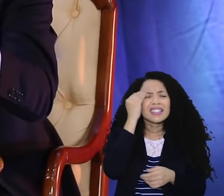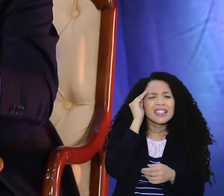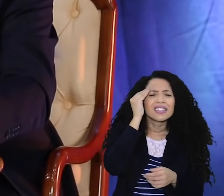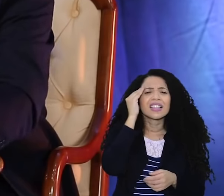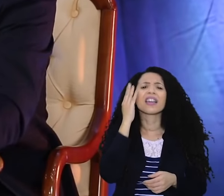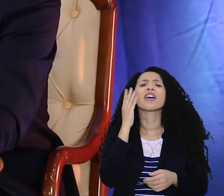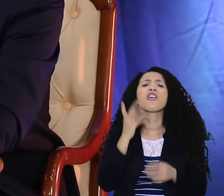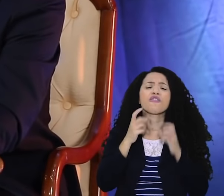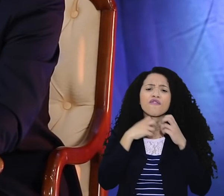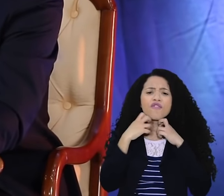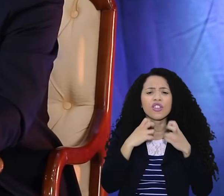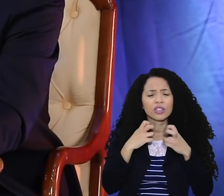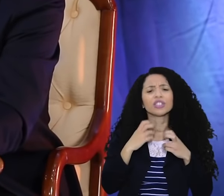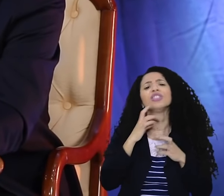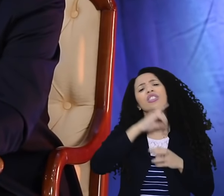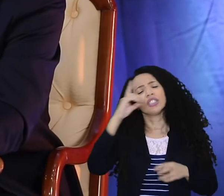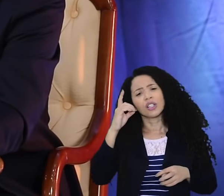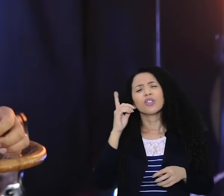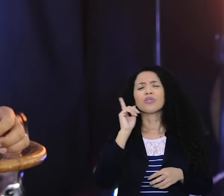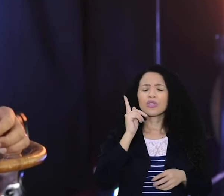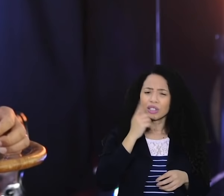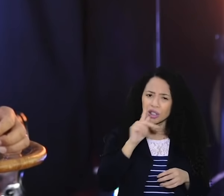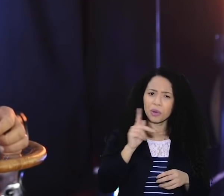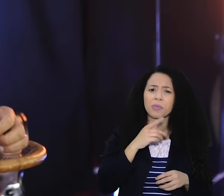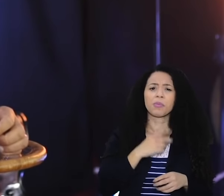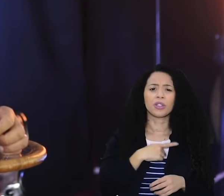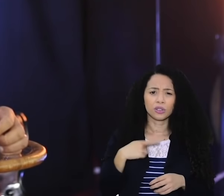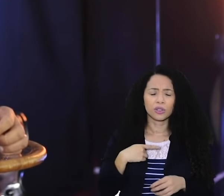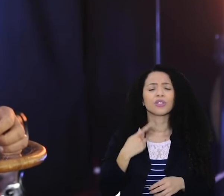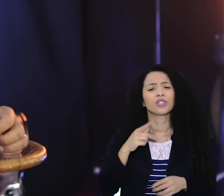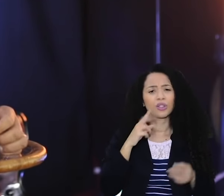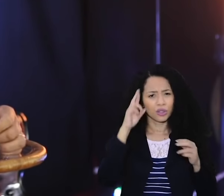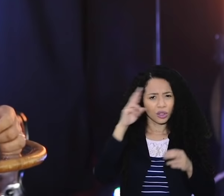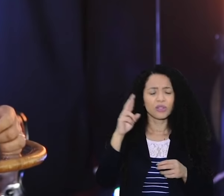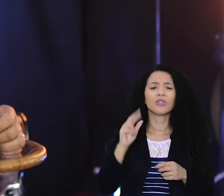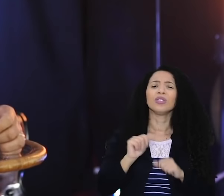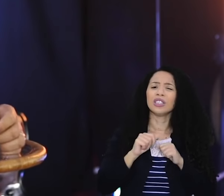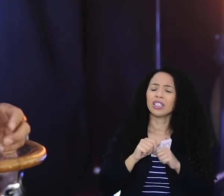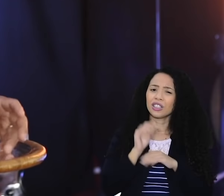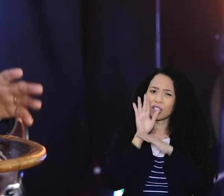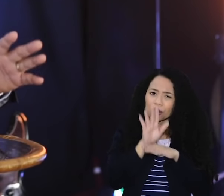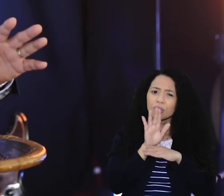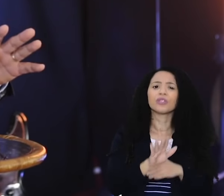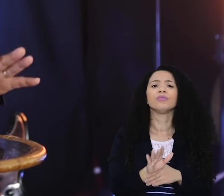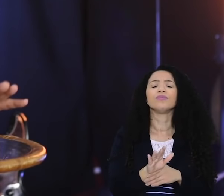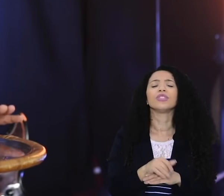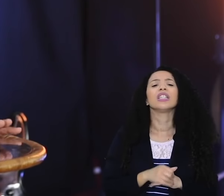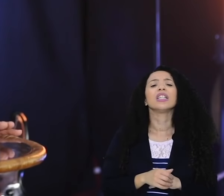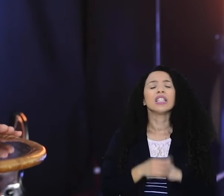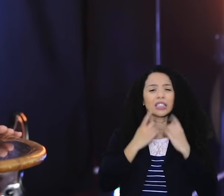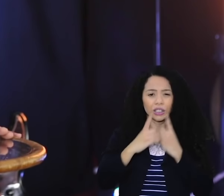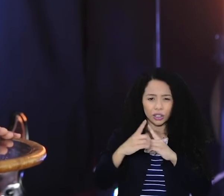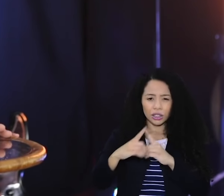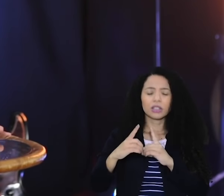que é Deus que fala com você, que é o teu pastor, que é o teu Senhor, que te estende a mão? Porque esses discípulos